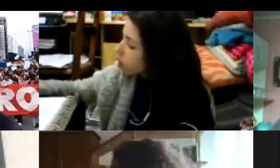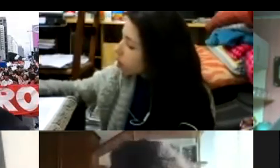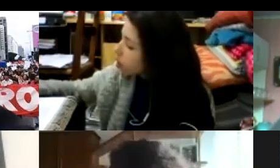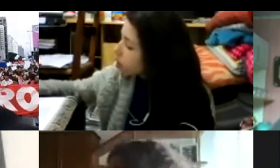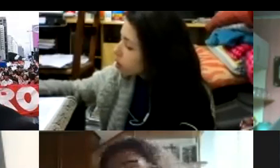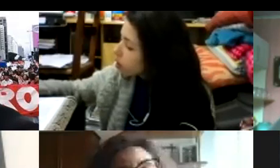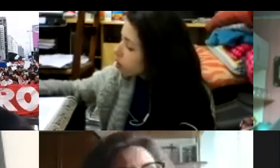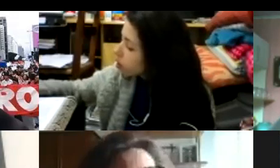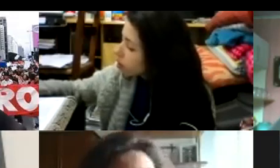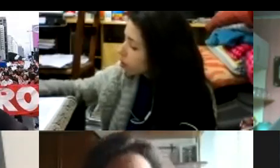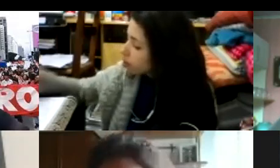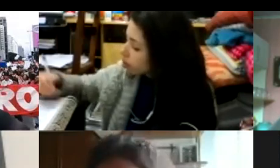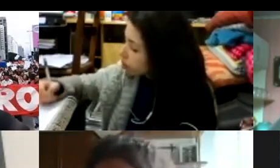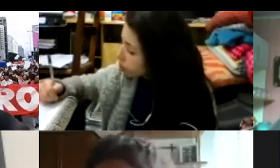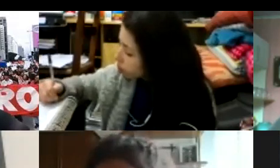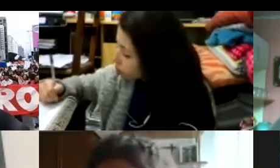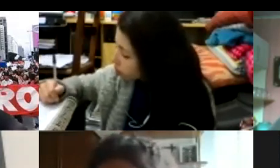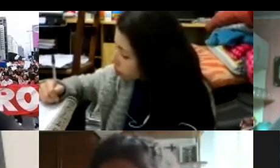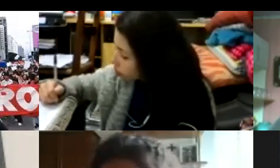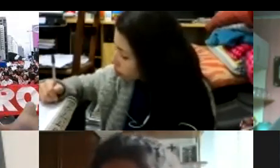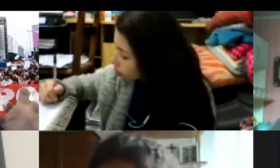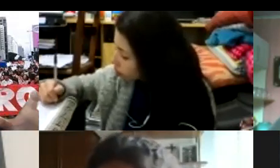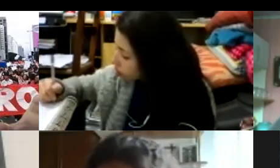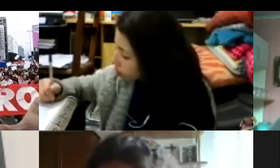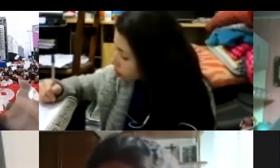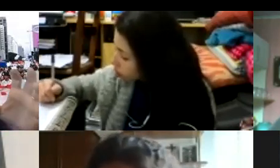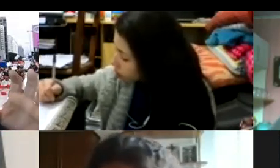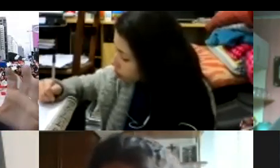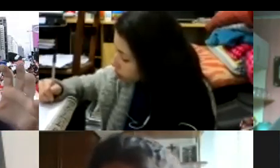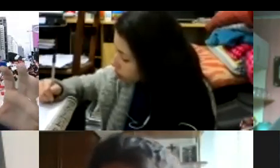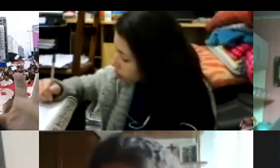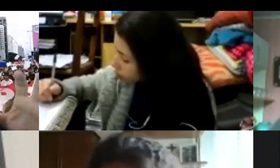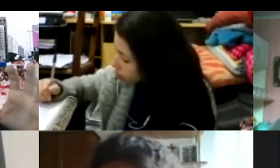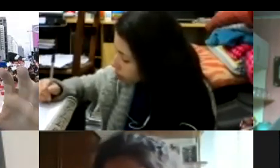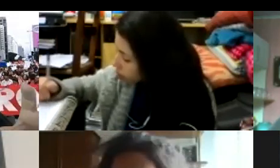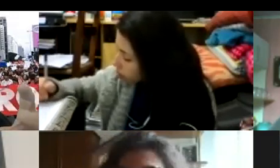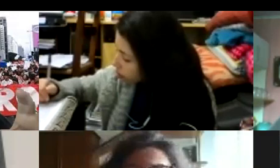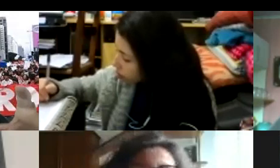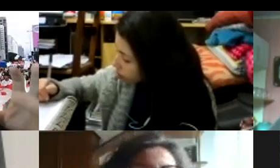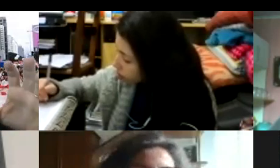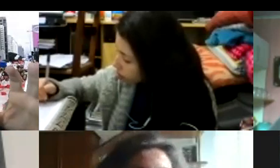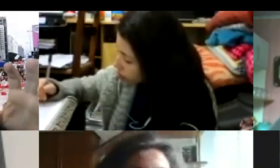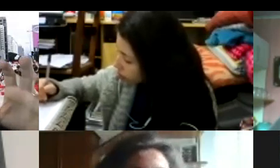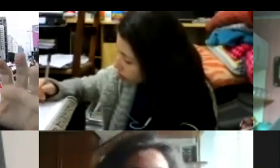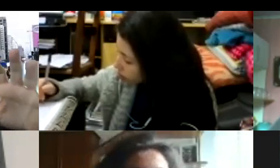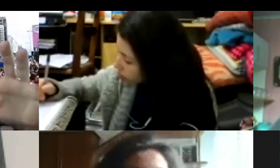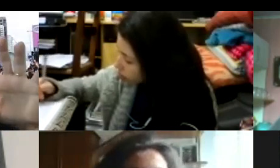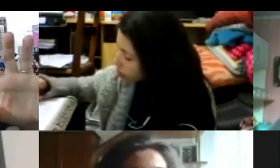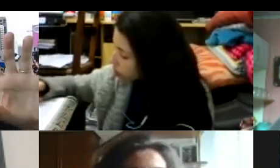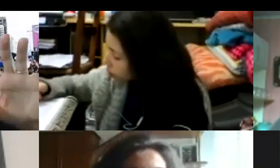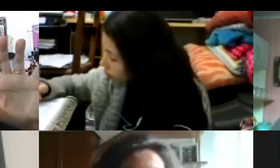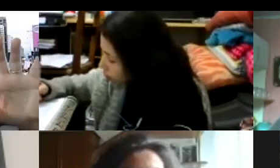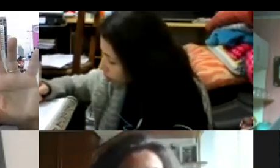gay para defender o movimento gay. Eu creio que aí eu vou recorrer então a Nancy Fraser, dizer, olha, não